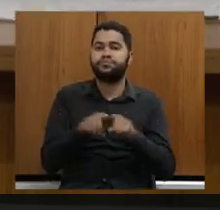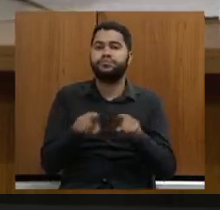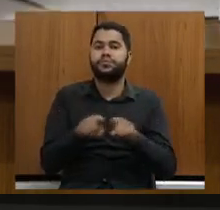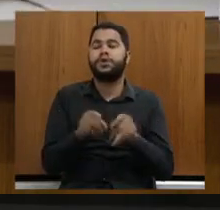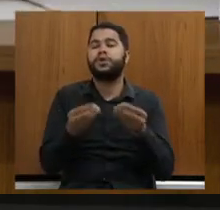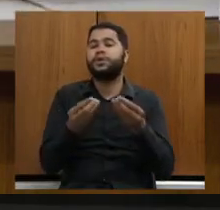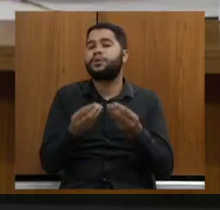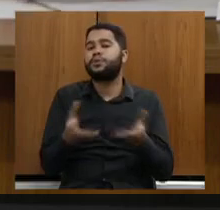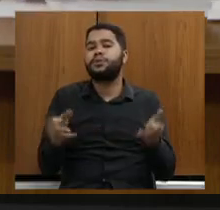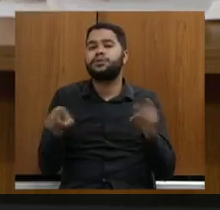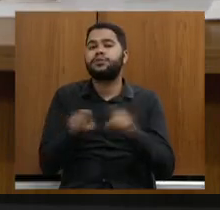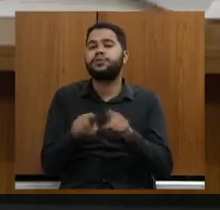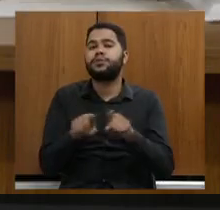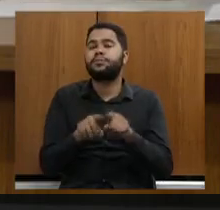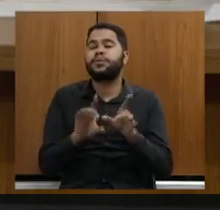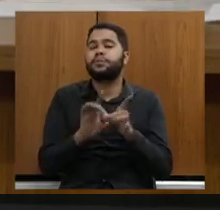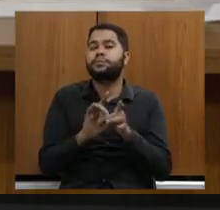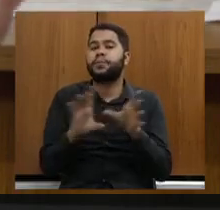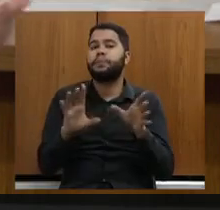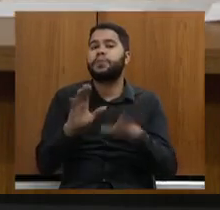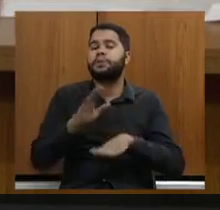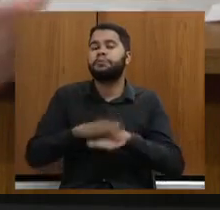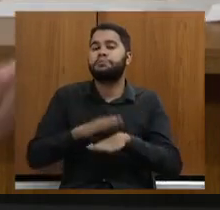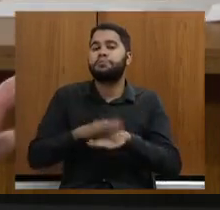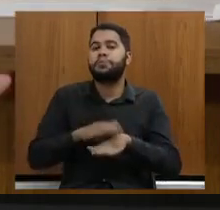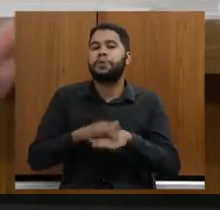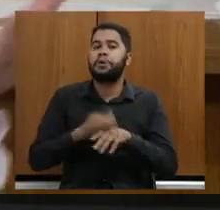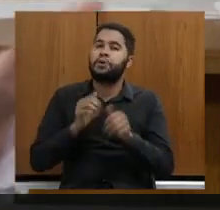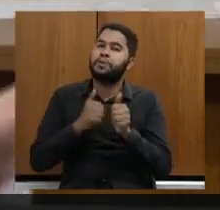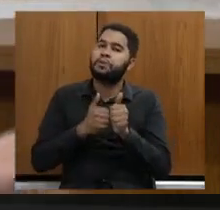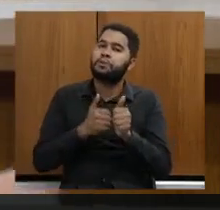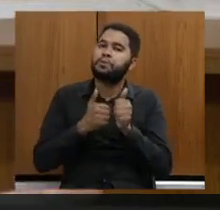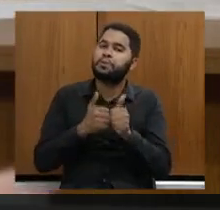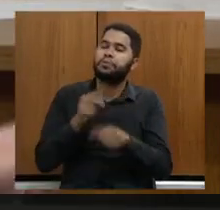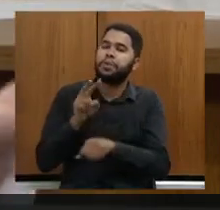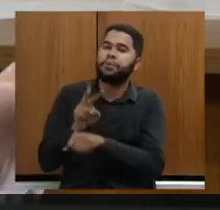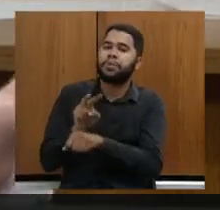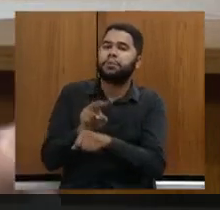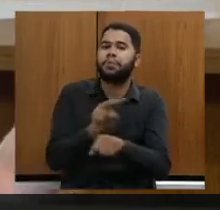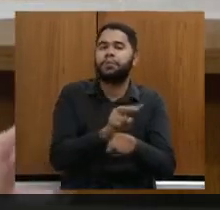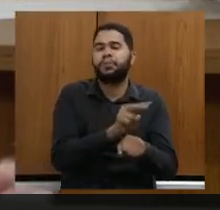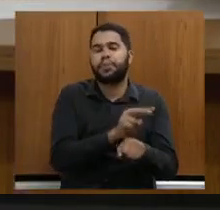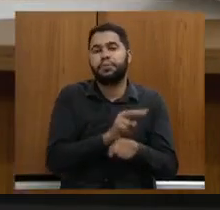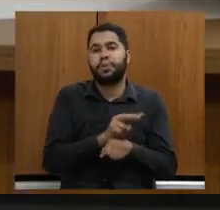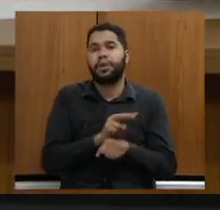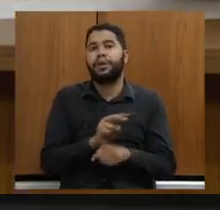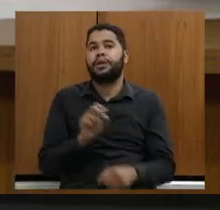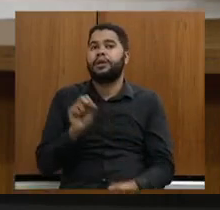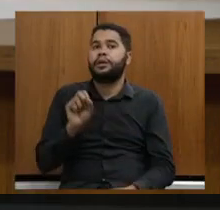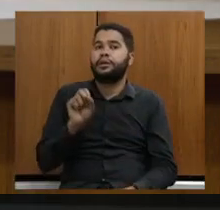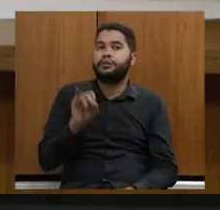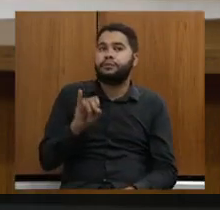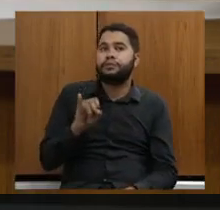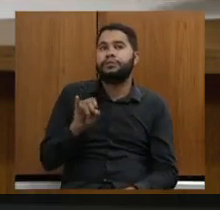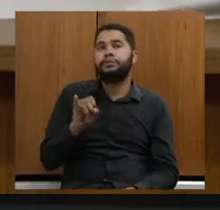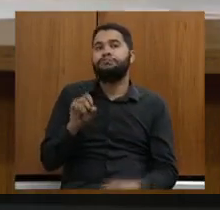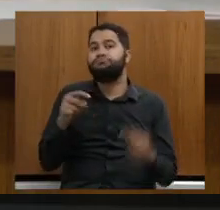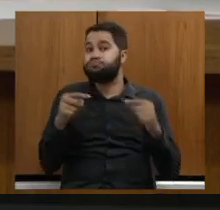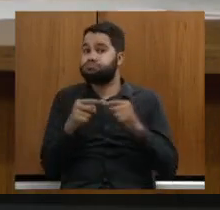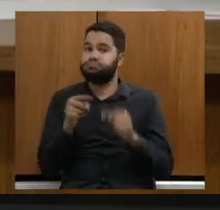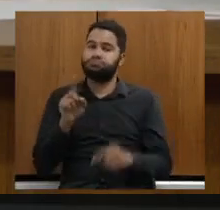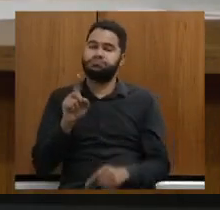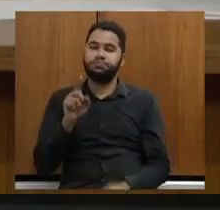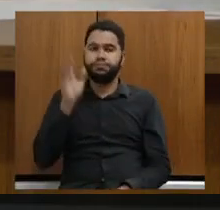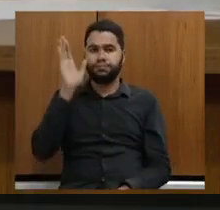EA concessão também é permitir que seja feito um acompanhamento EA fiscalização se eles estão atendendo